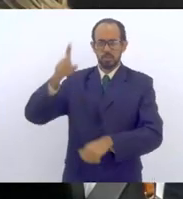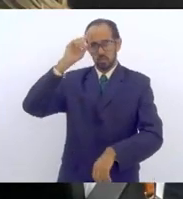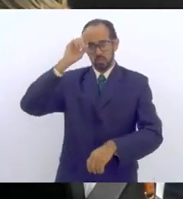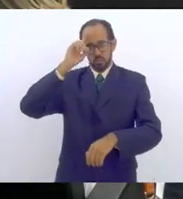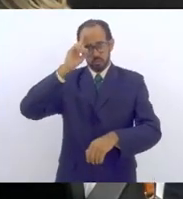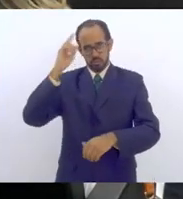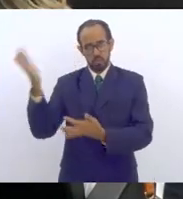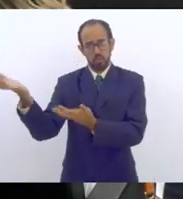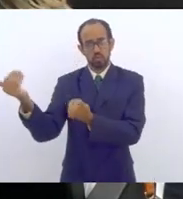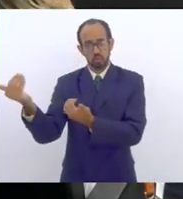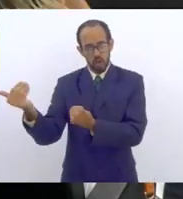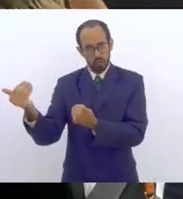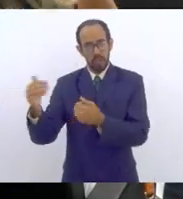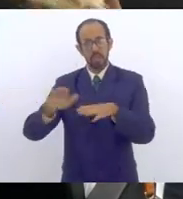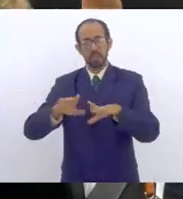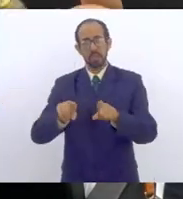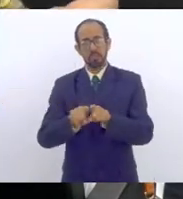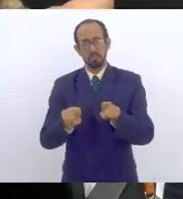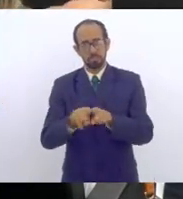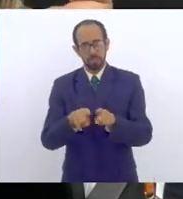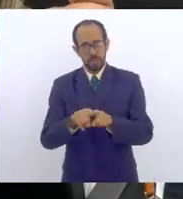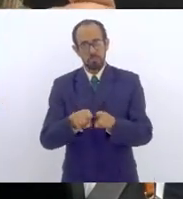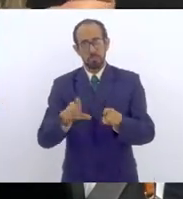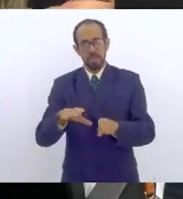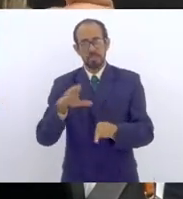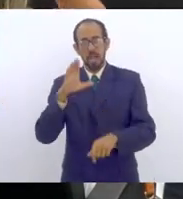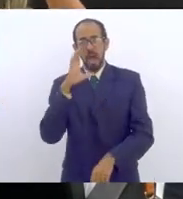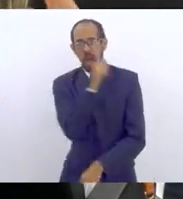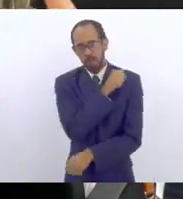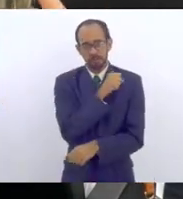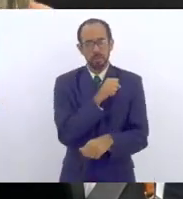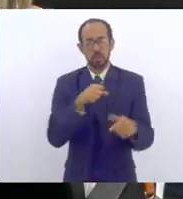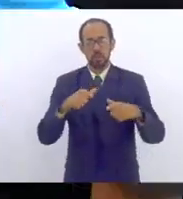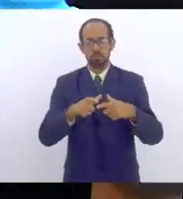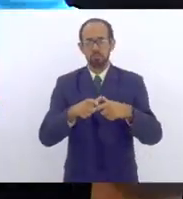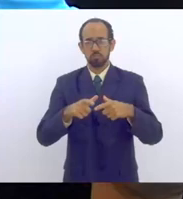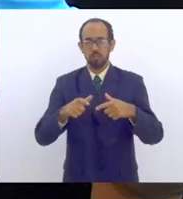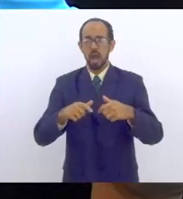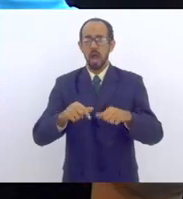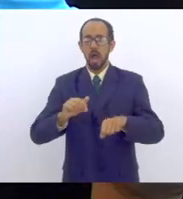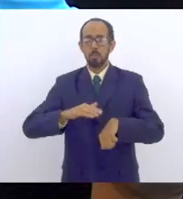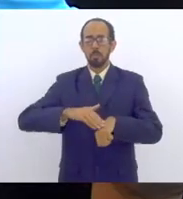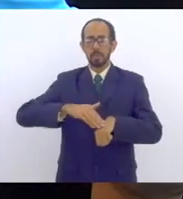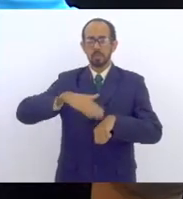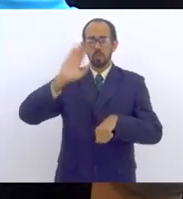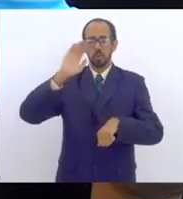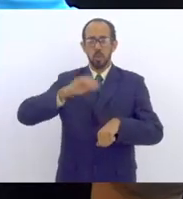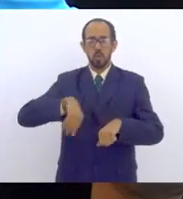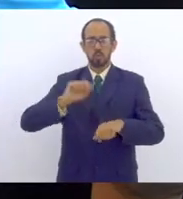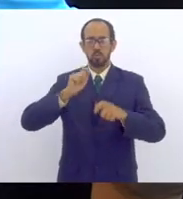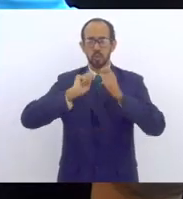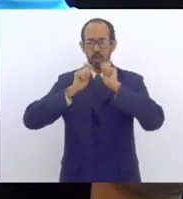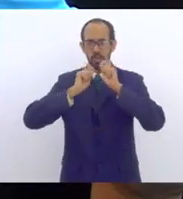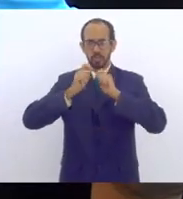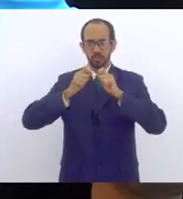ele rapidamente cresceu um jornalismo trabalhou com a gente como estagiário depois foi contratado pelo Jornal O Dia